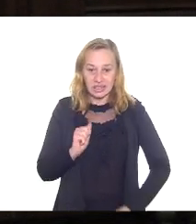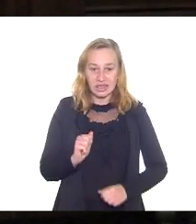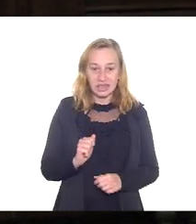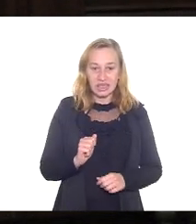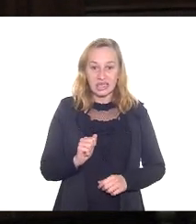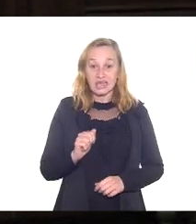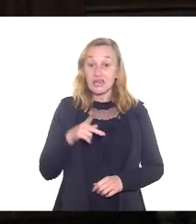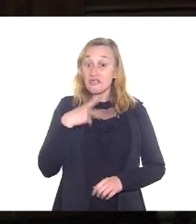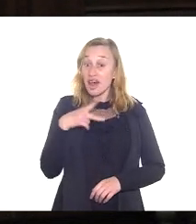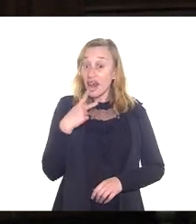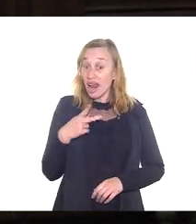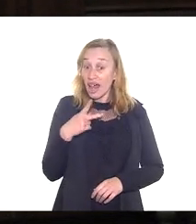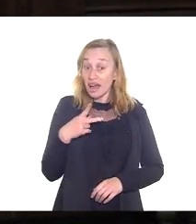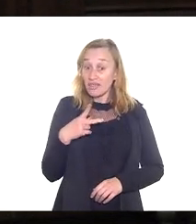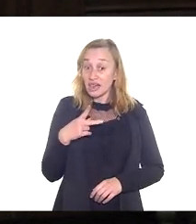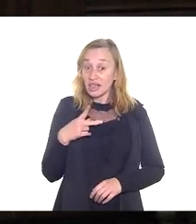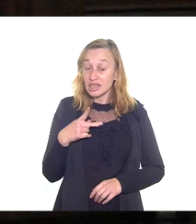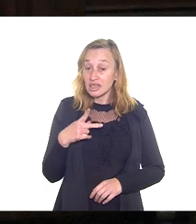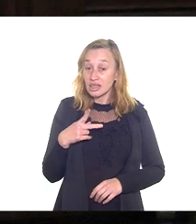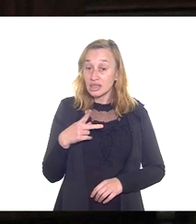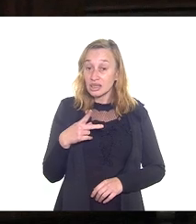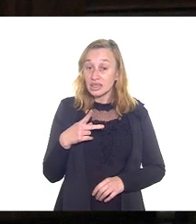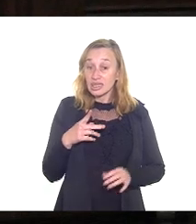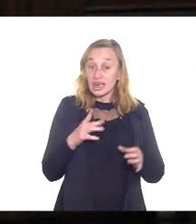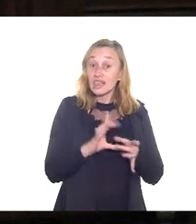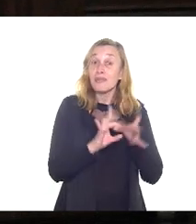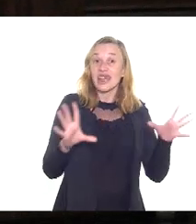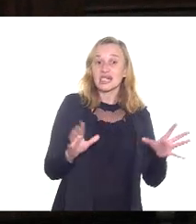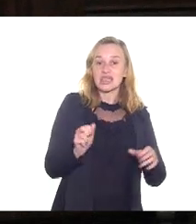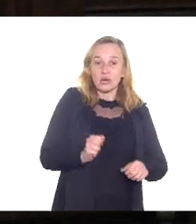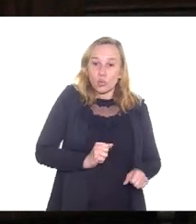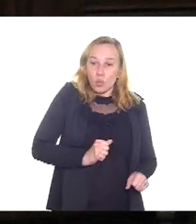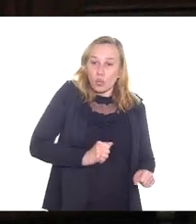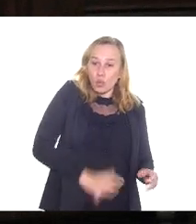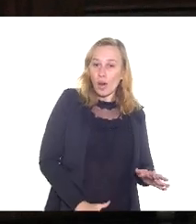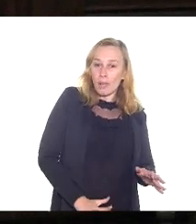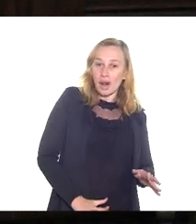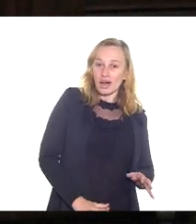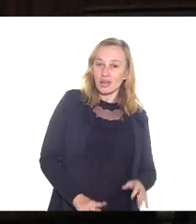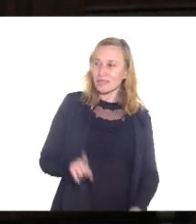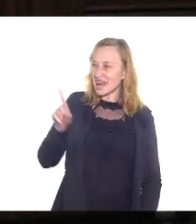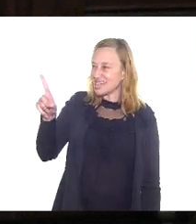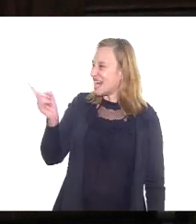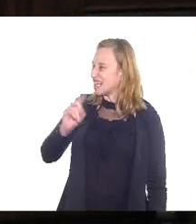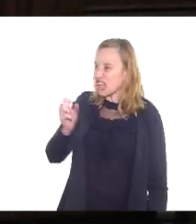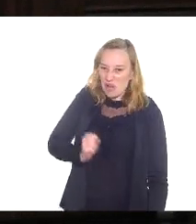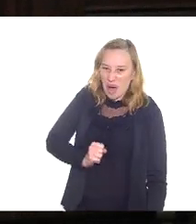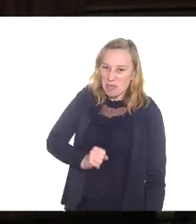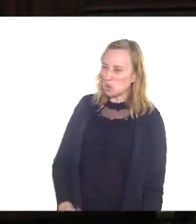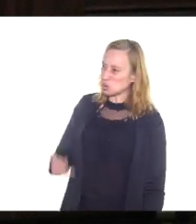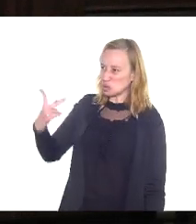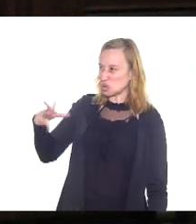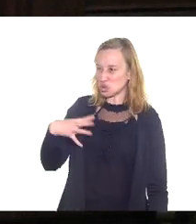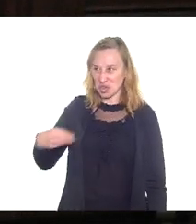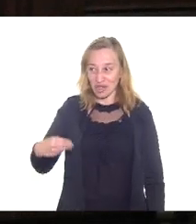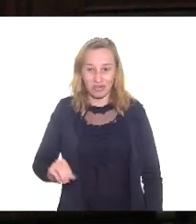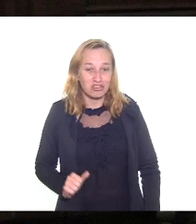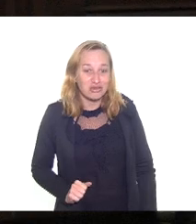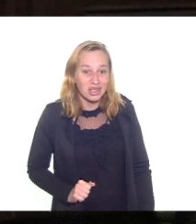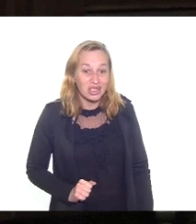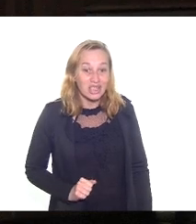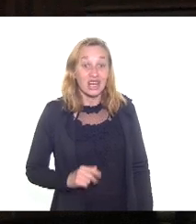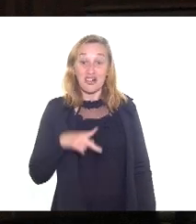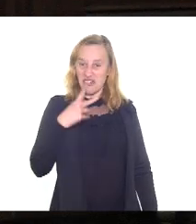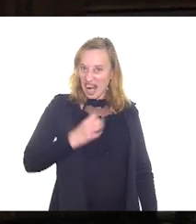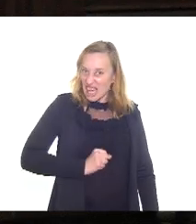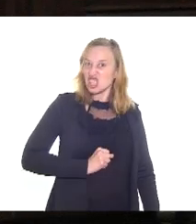ela falava muito da legalização do aborto. Porém, ela não abortou os seus filhos. Falar